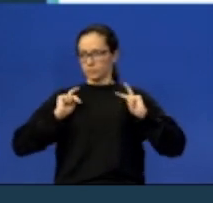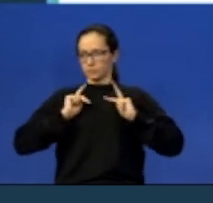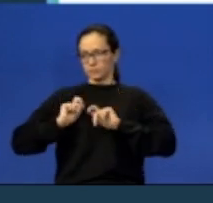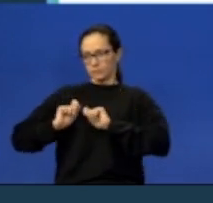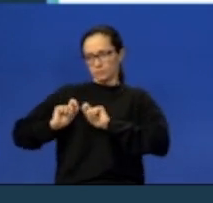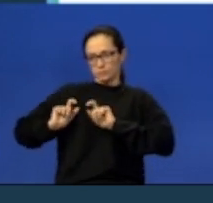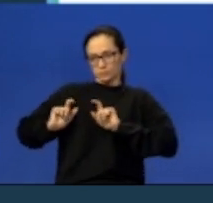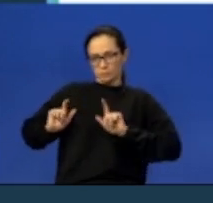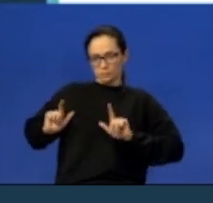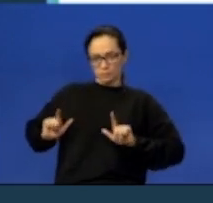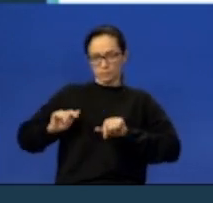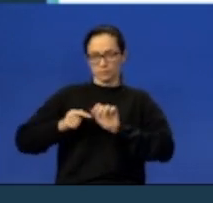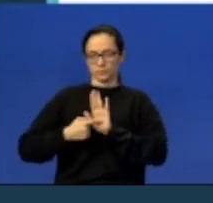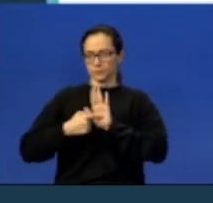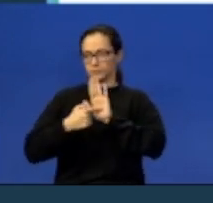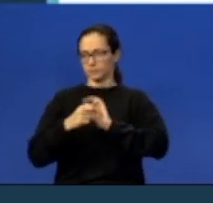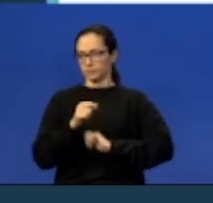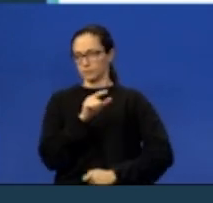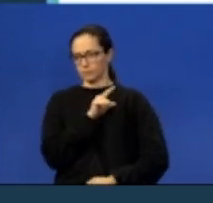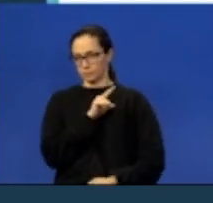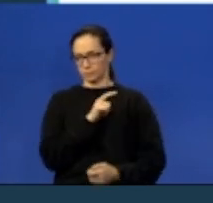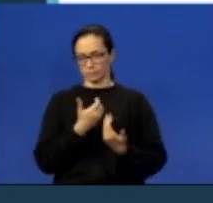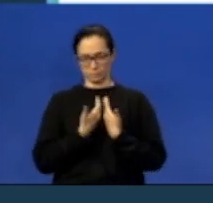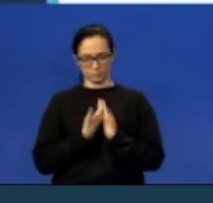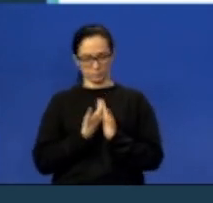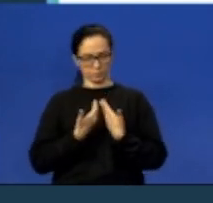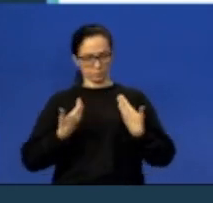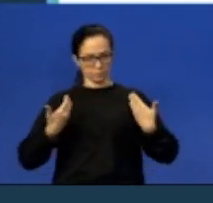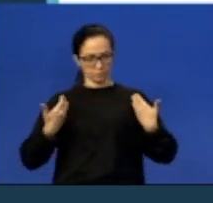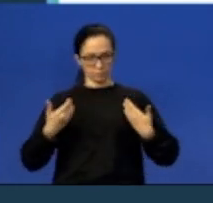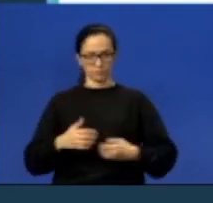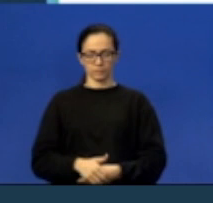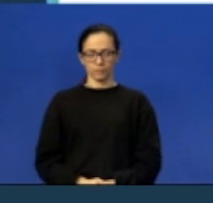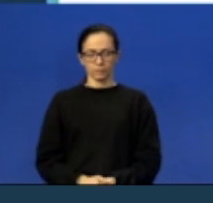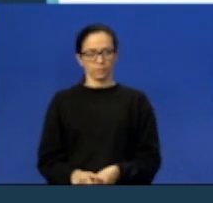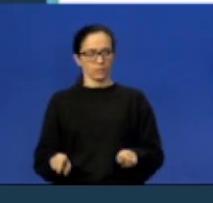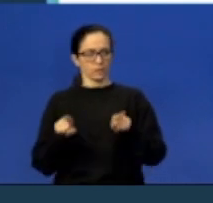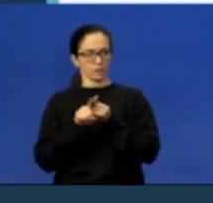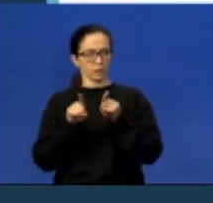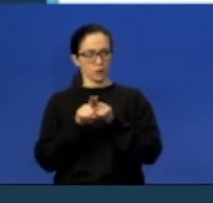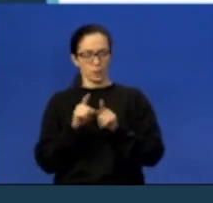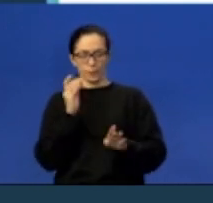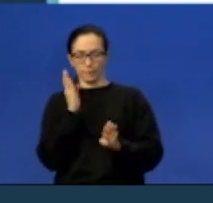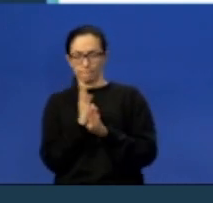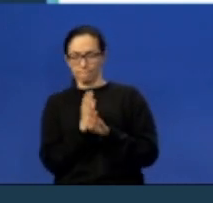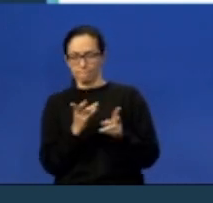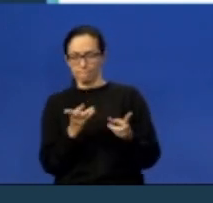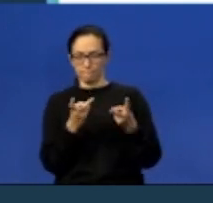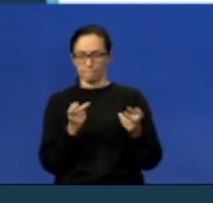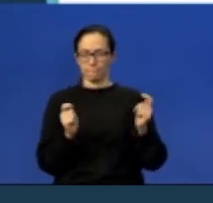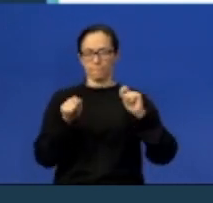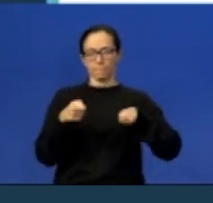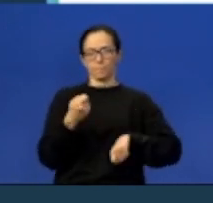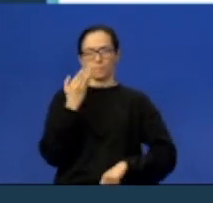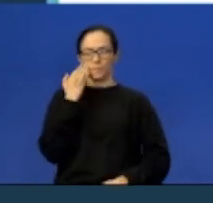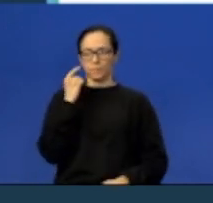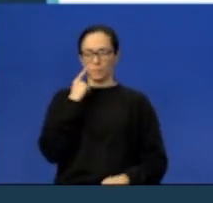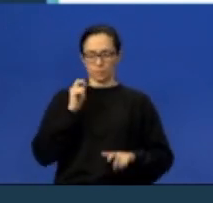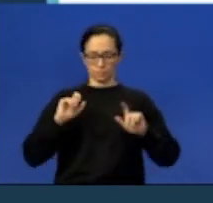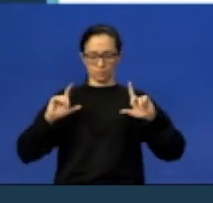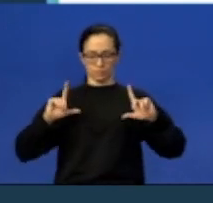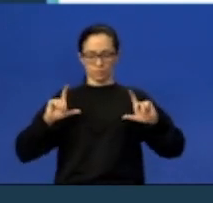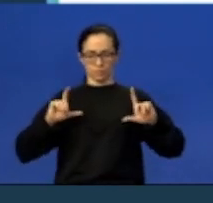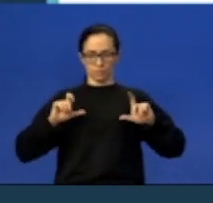gente observa tanto no hemitórax esquerdo como no hemitórax direito, e também a gente consegue observar, principalmente na